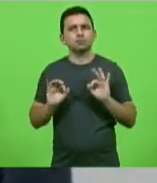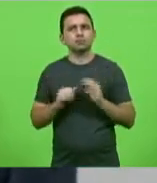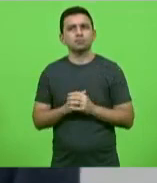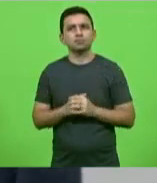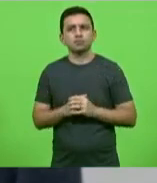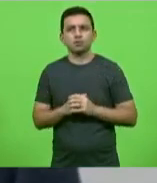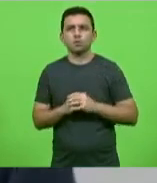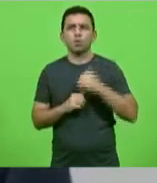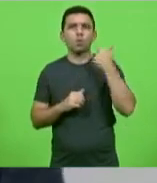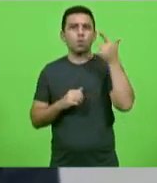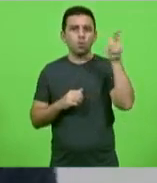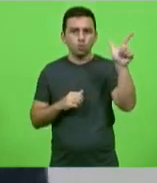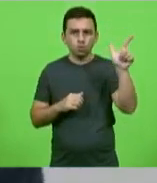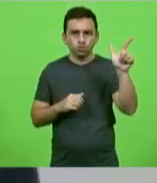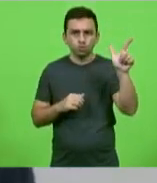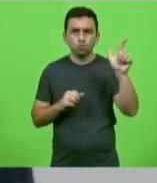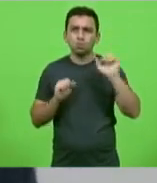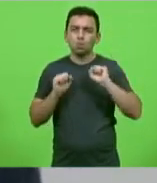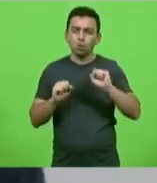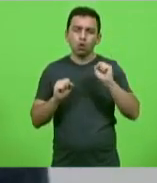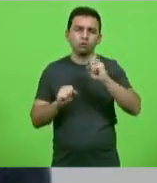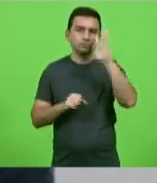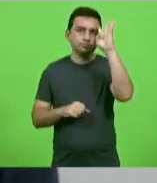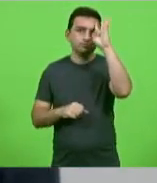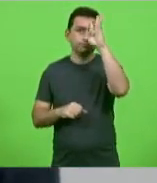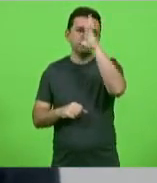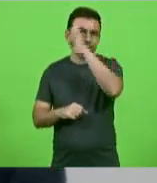Quem sabe em outros, aí é uma divagação,